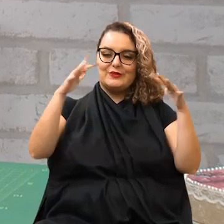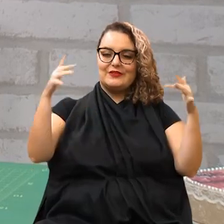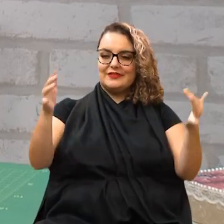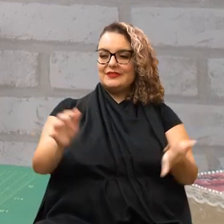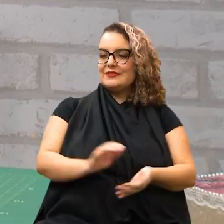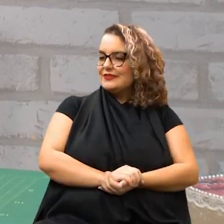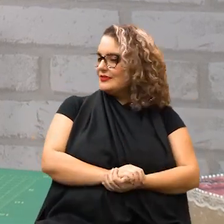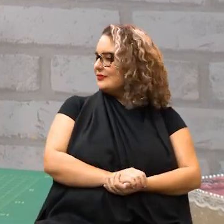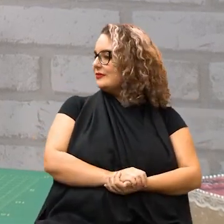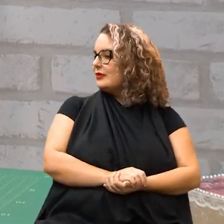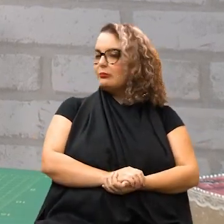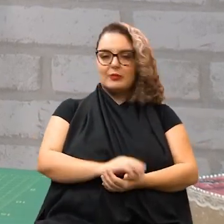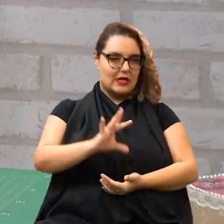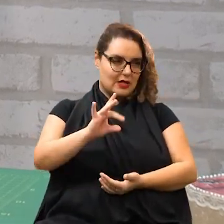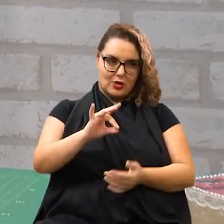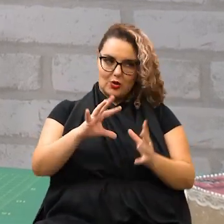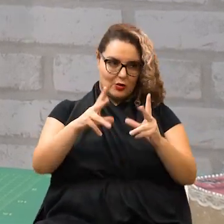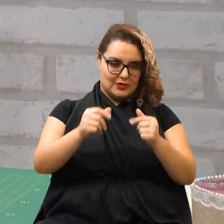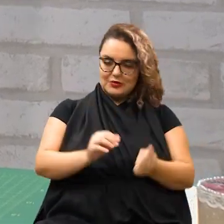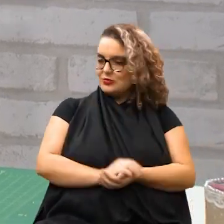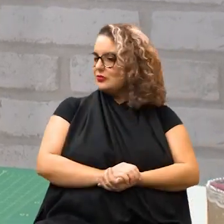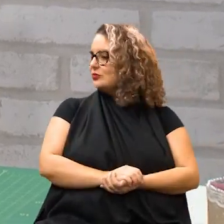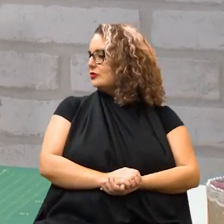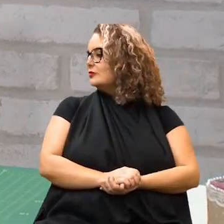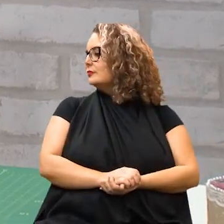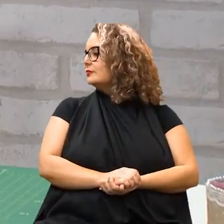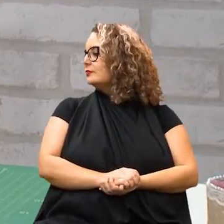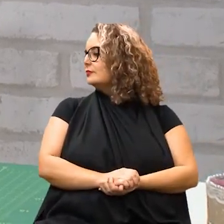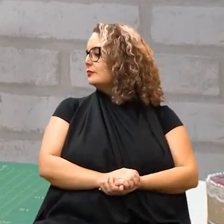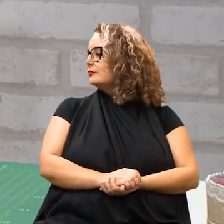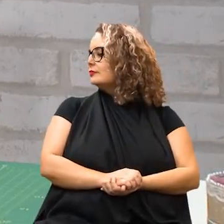depois pra cola, para tudo, gente.